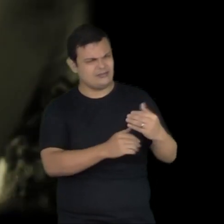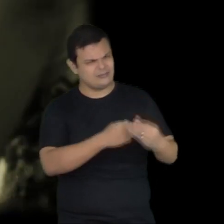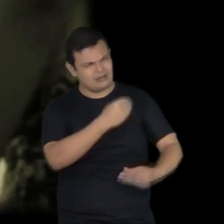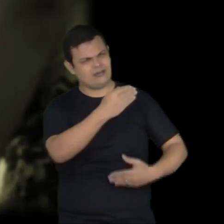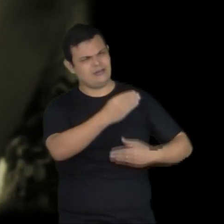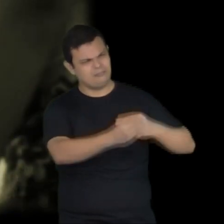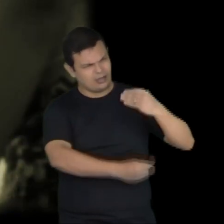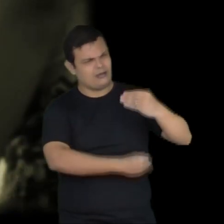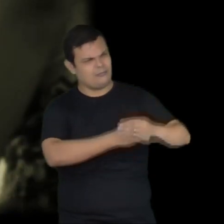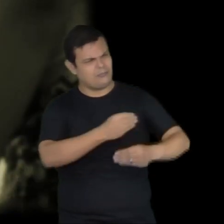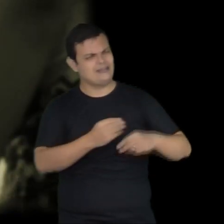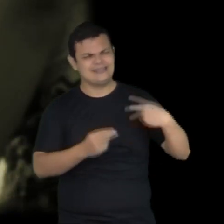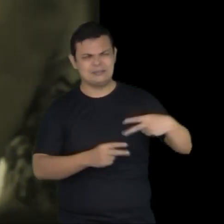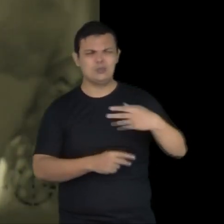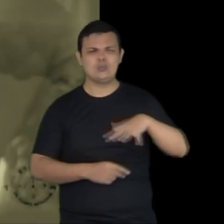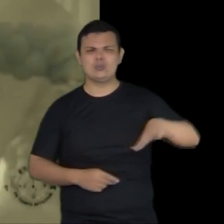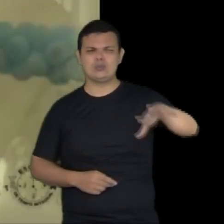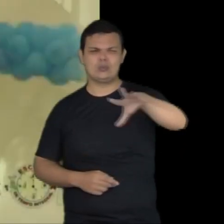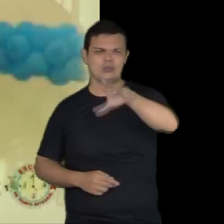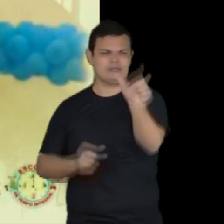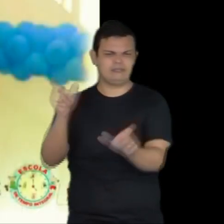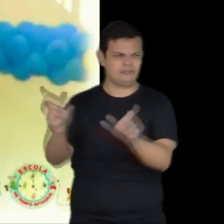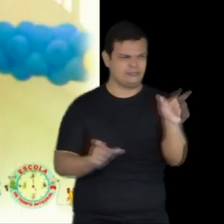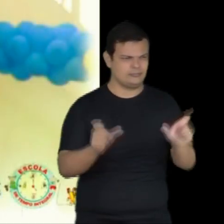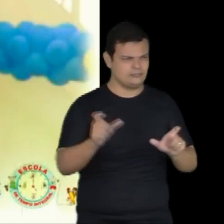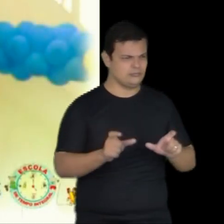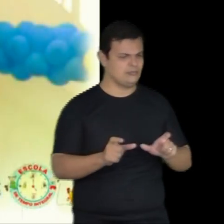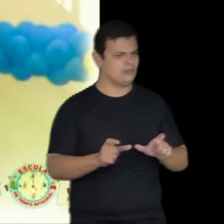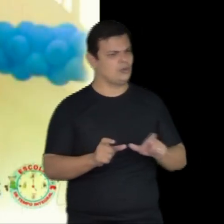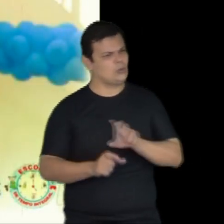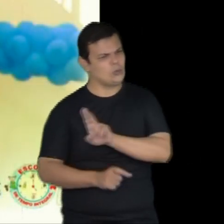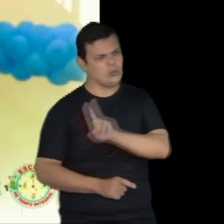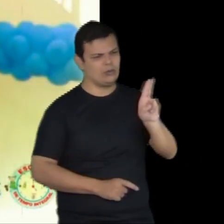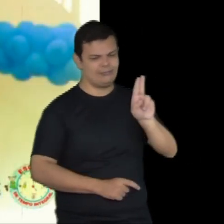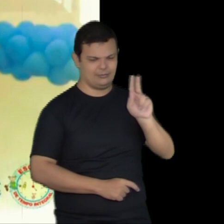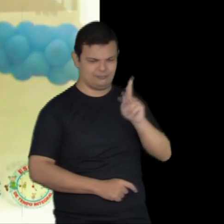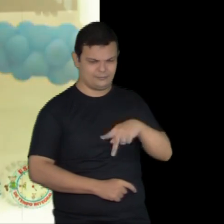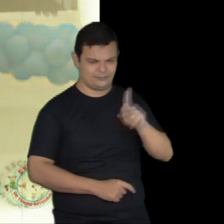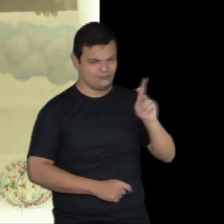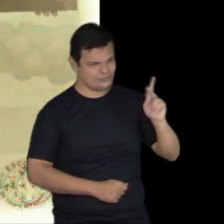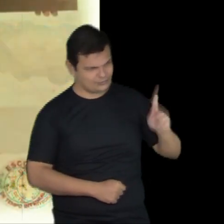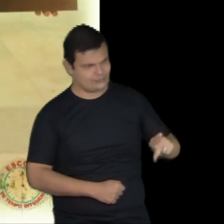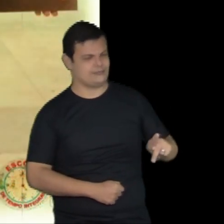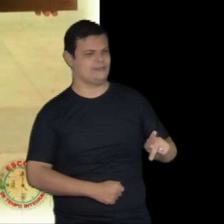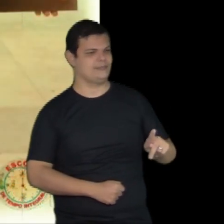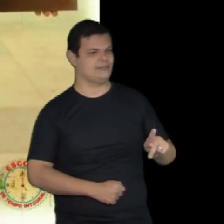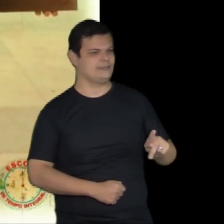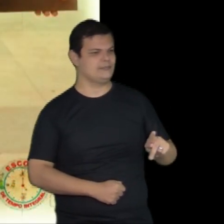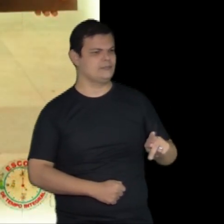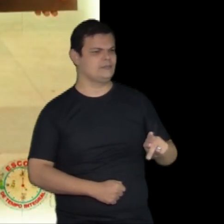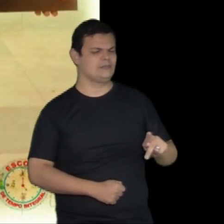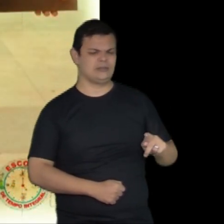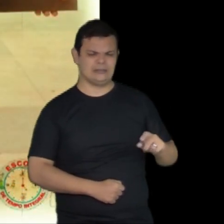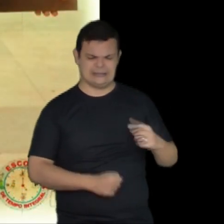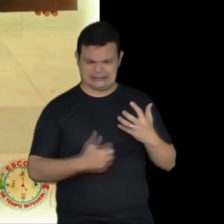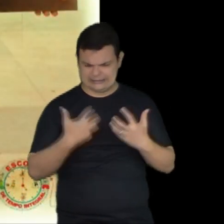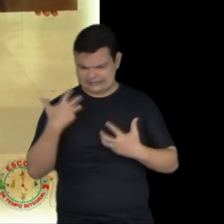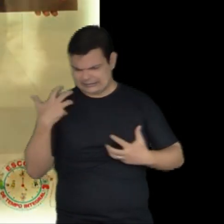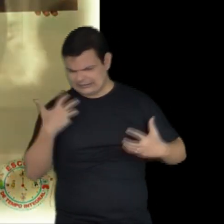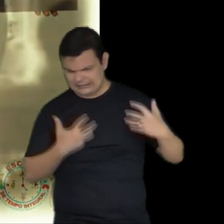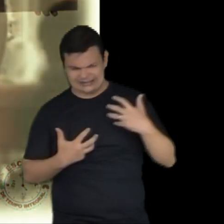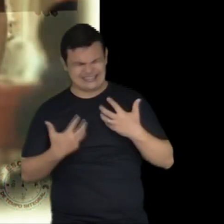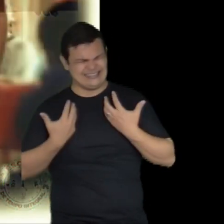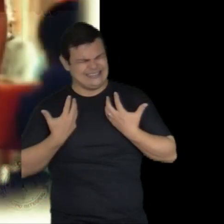a cada ser humano, que nos chama de professor. As frustrações e cansaços